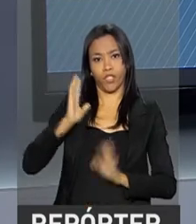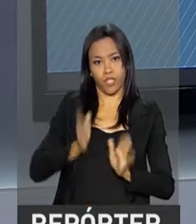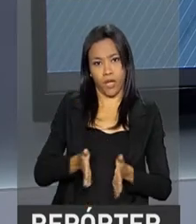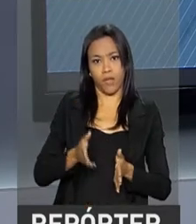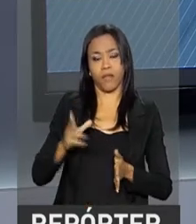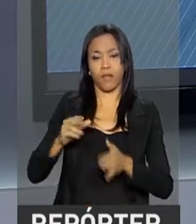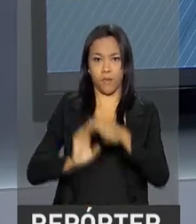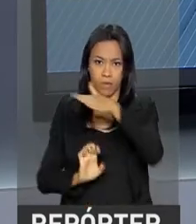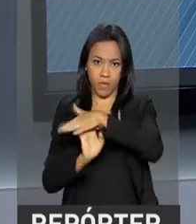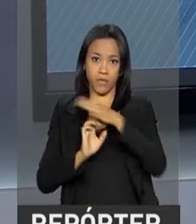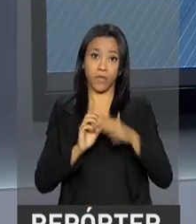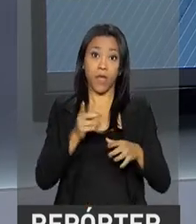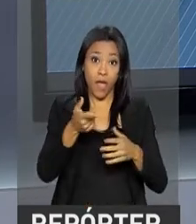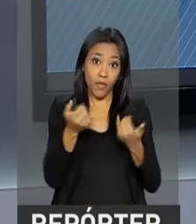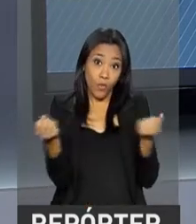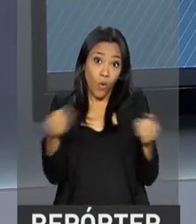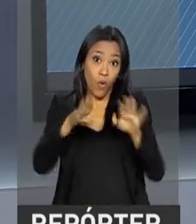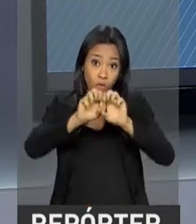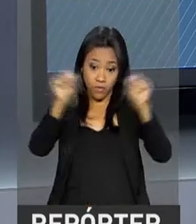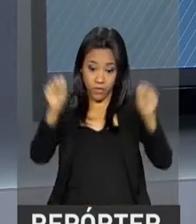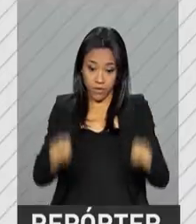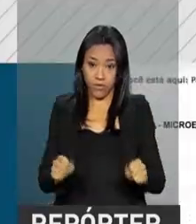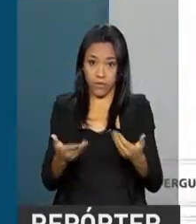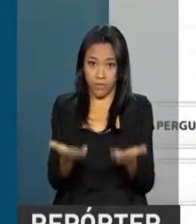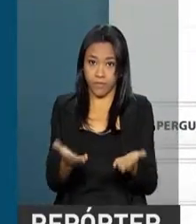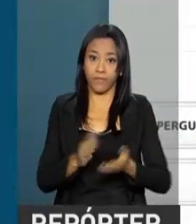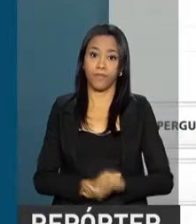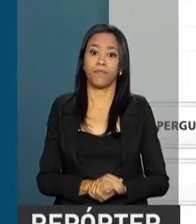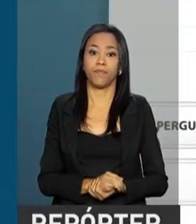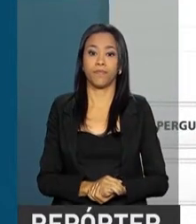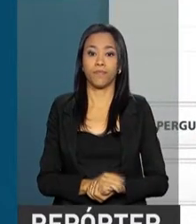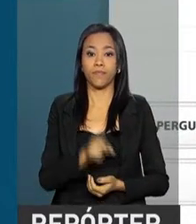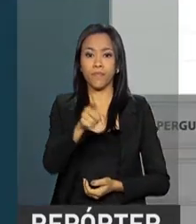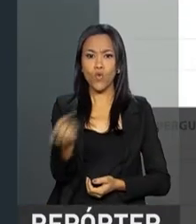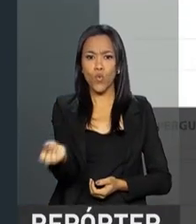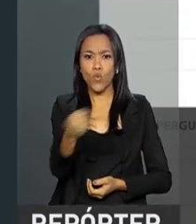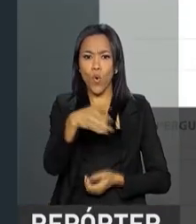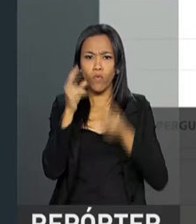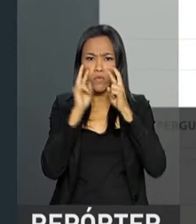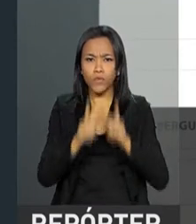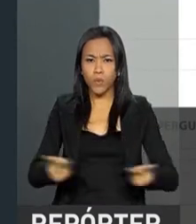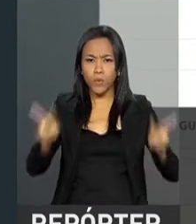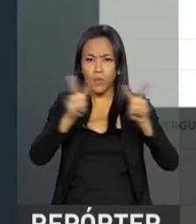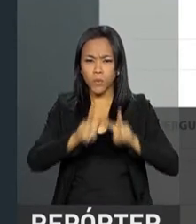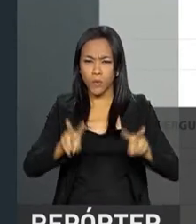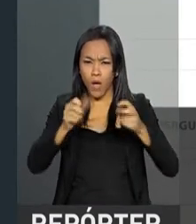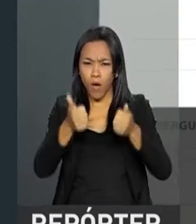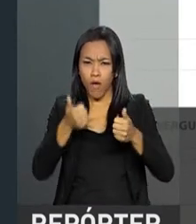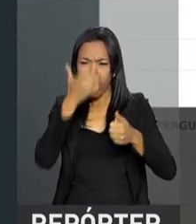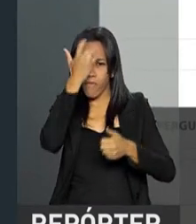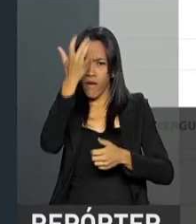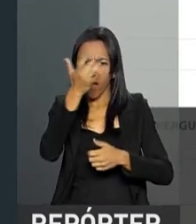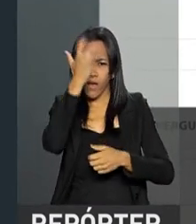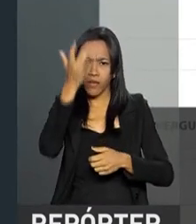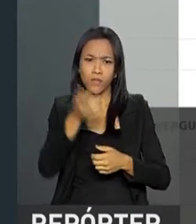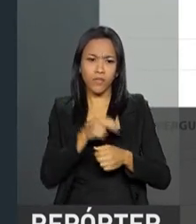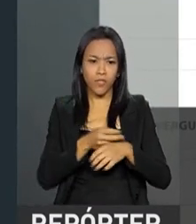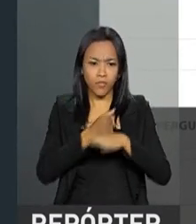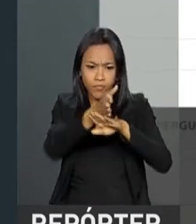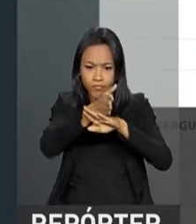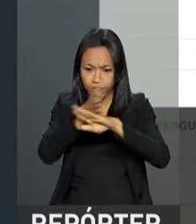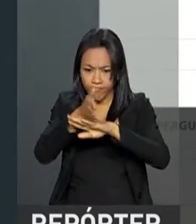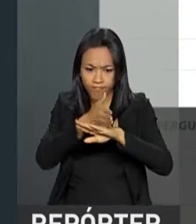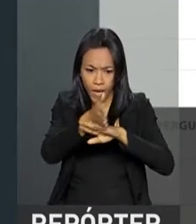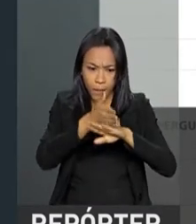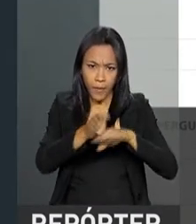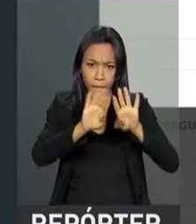que está de cara nova novo visual e facilidade de navegação com posições diferentes